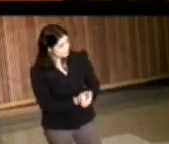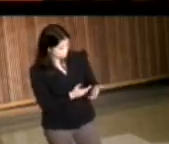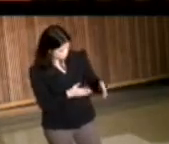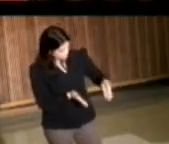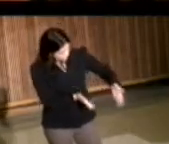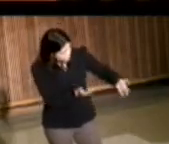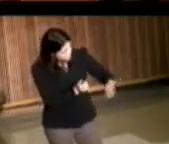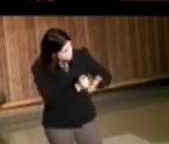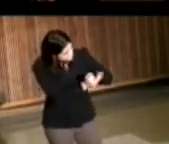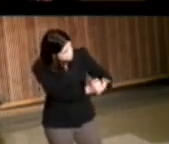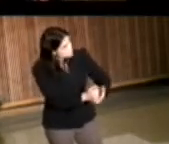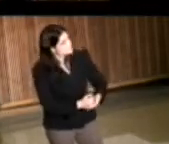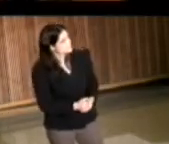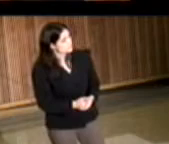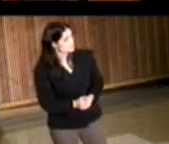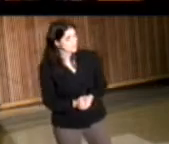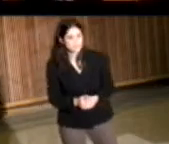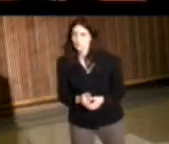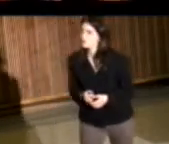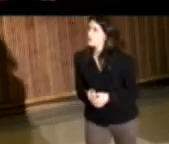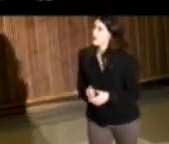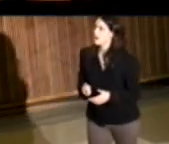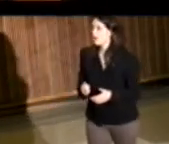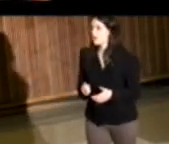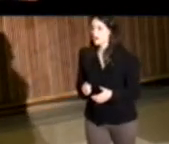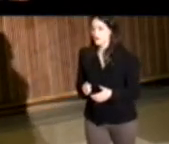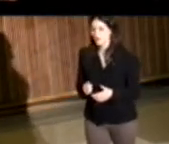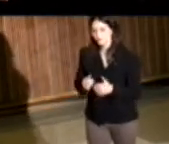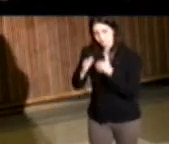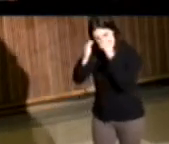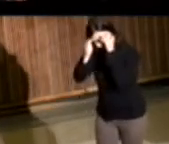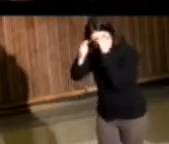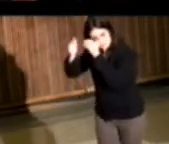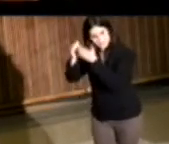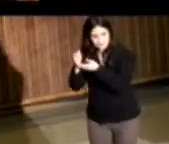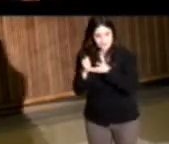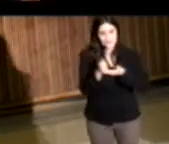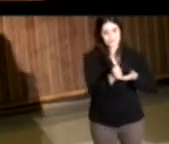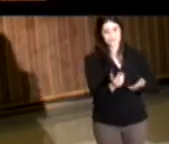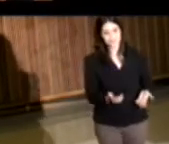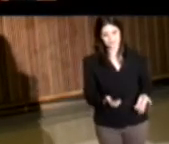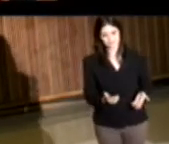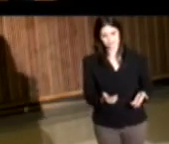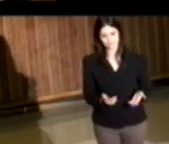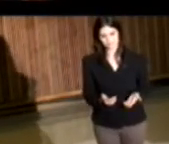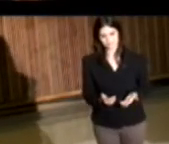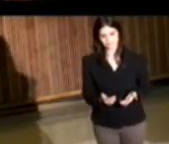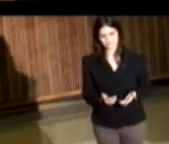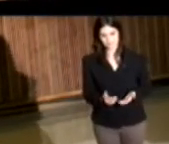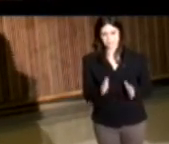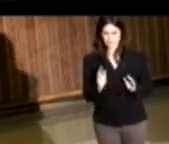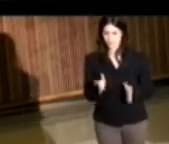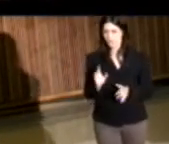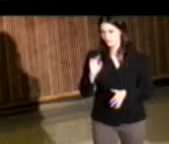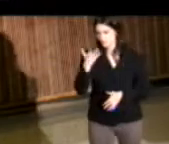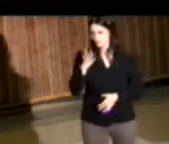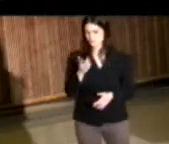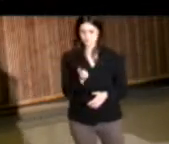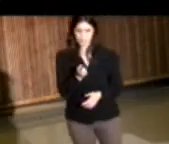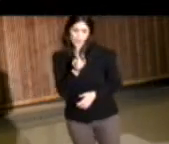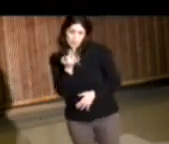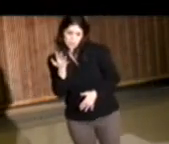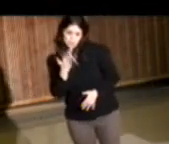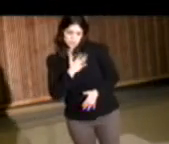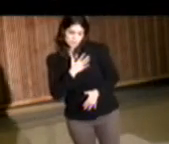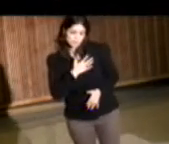Não é sempre que eu posso fazer, mas algumas vezes Deus me permitiu ajudar financeiramente algumas pessoas que não tinham dinheiro para pagar